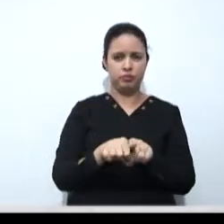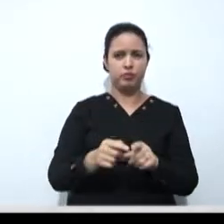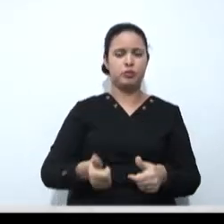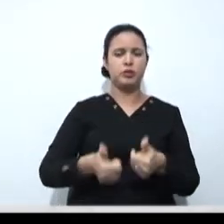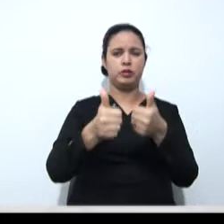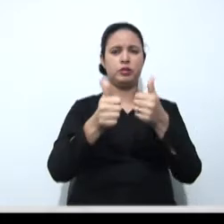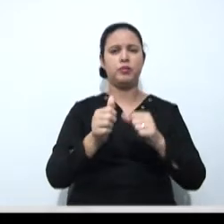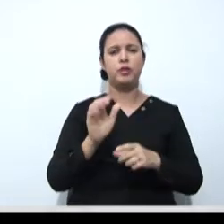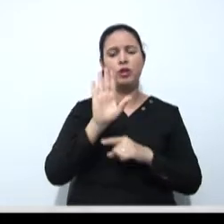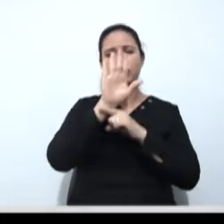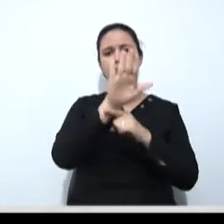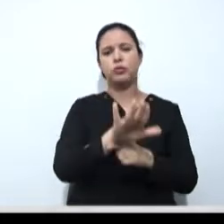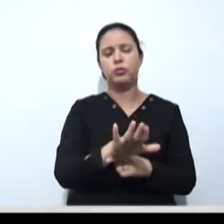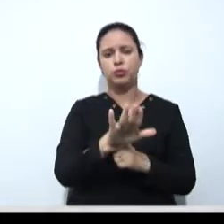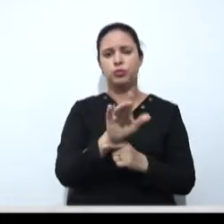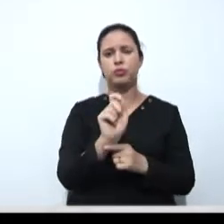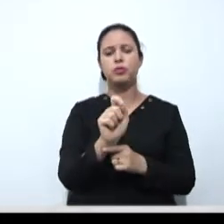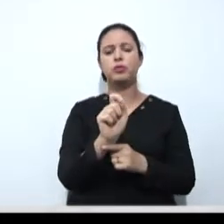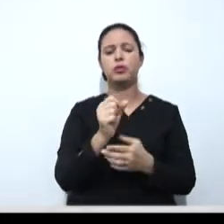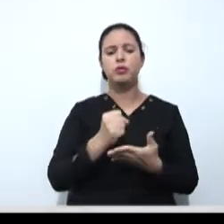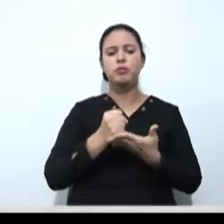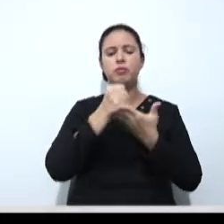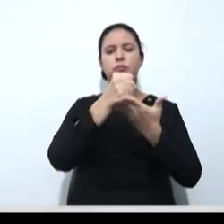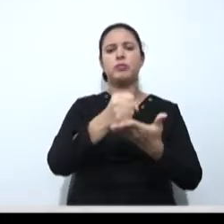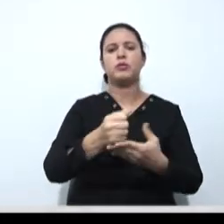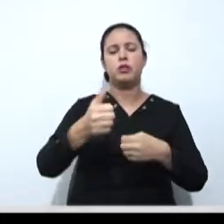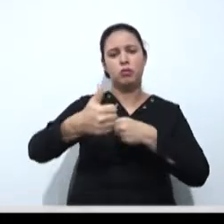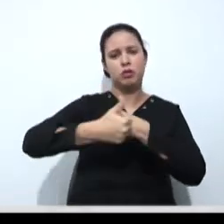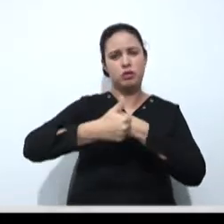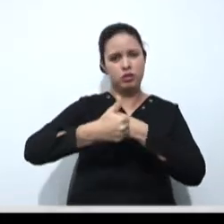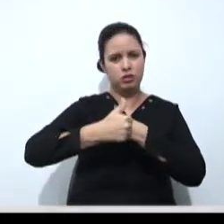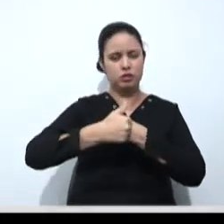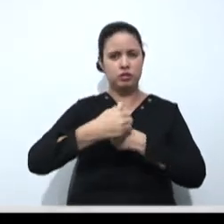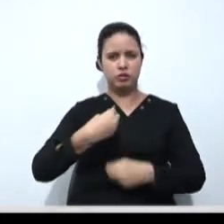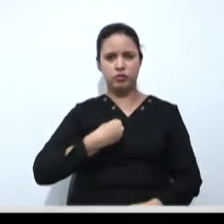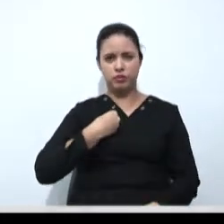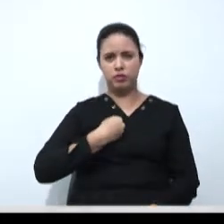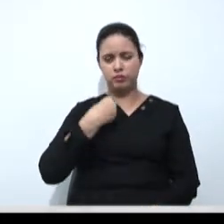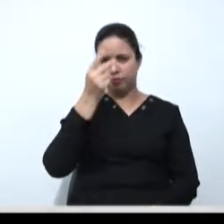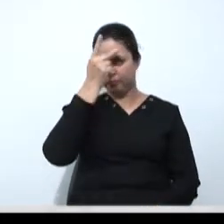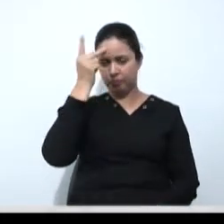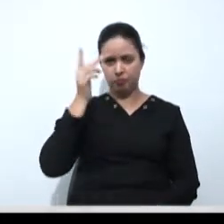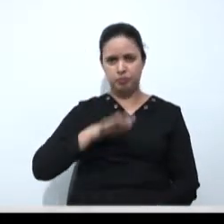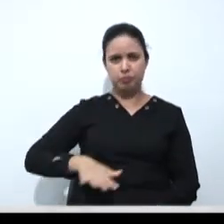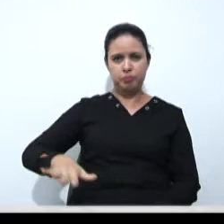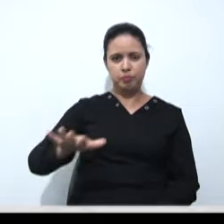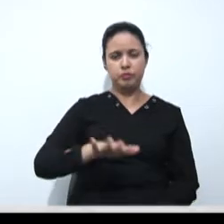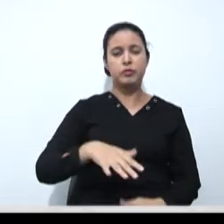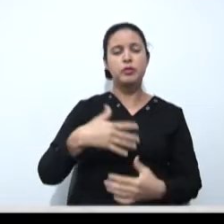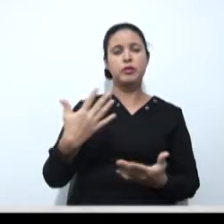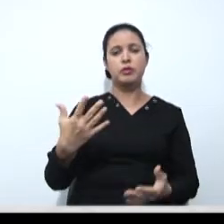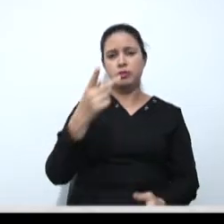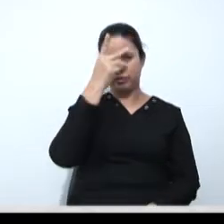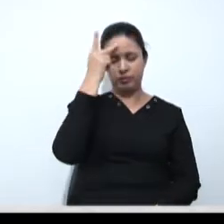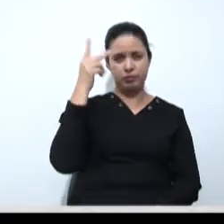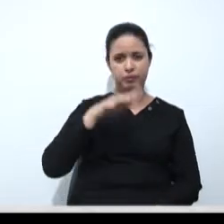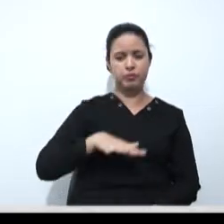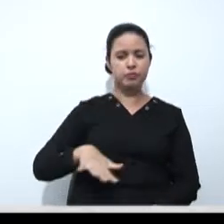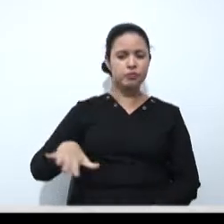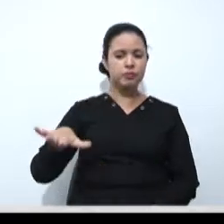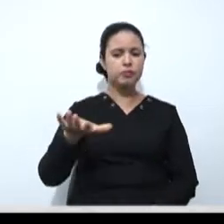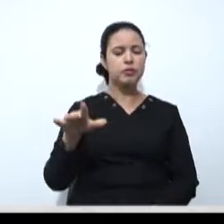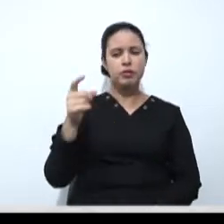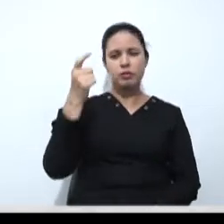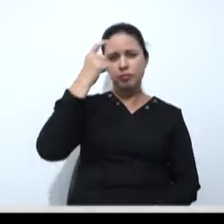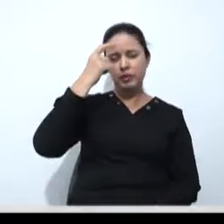ajuda a contribuir, melhorar a qualidade de vida das pessoas. Então, quando as pessoas, pensem